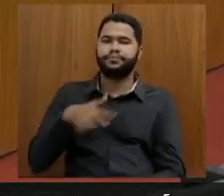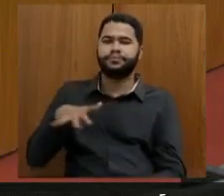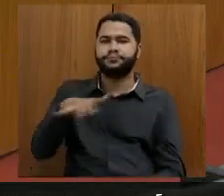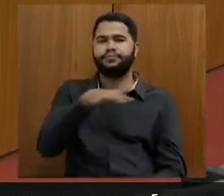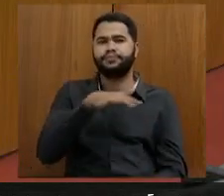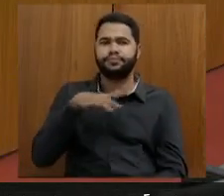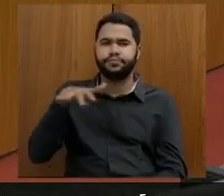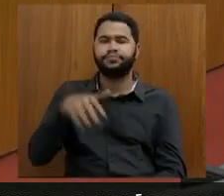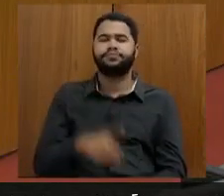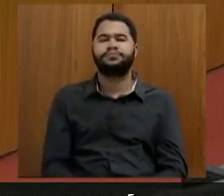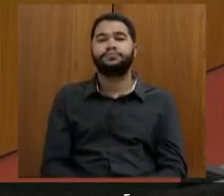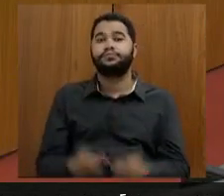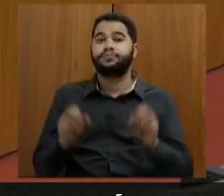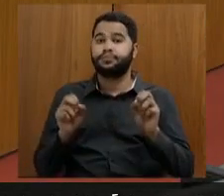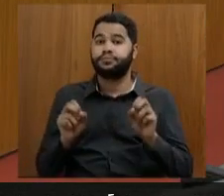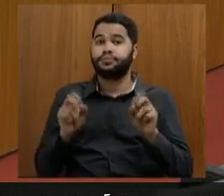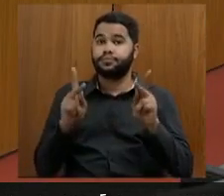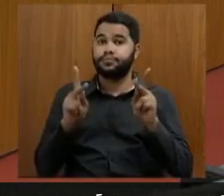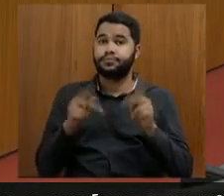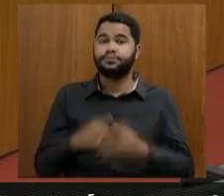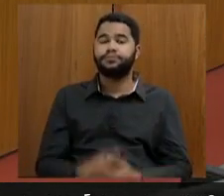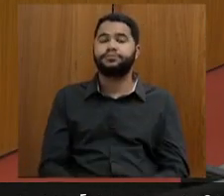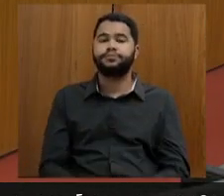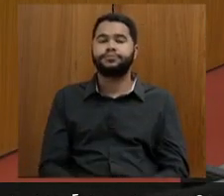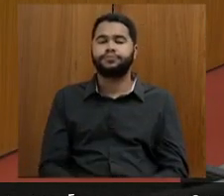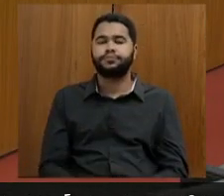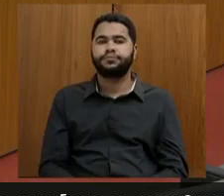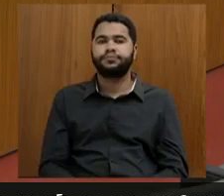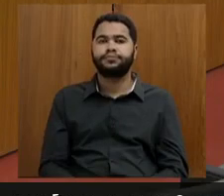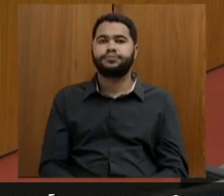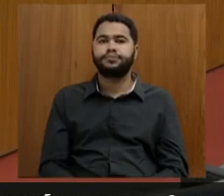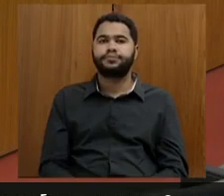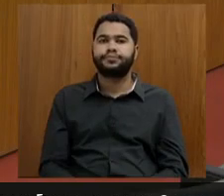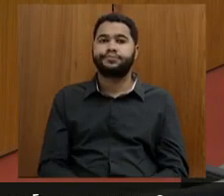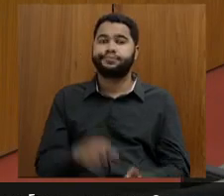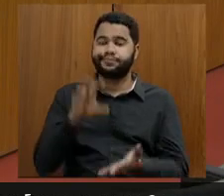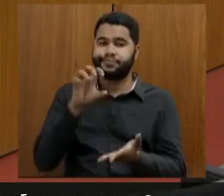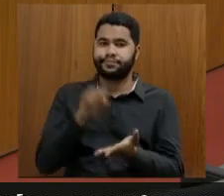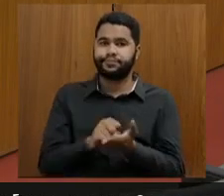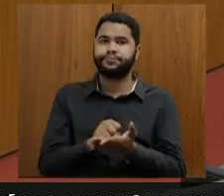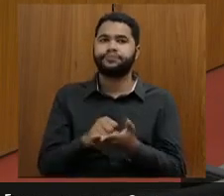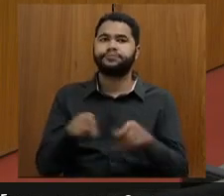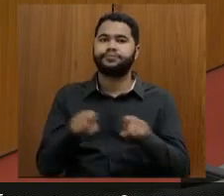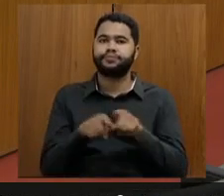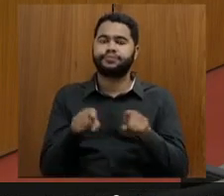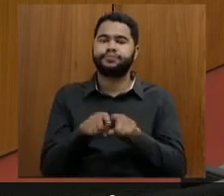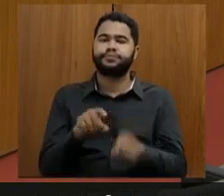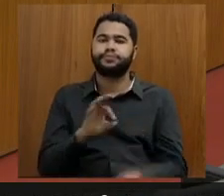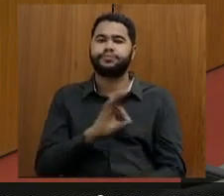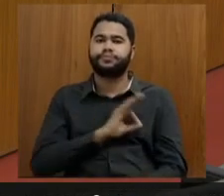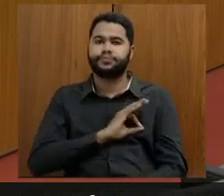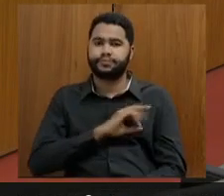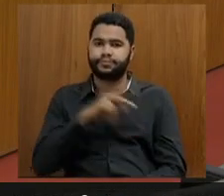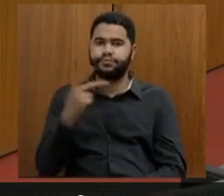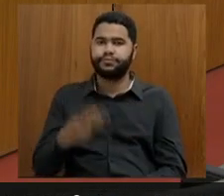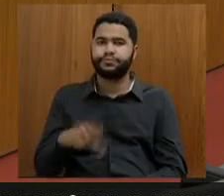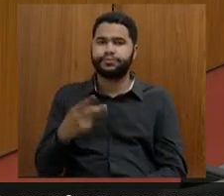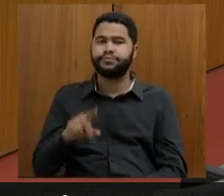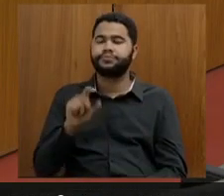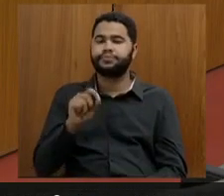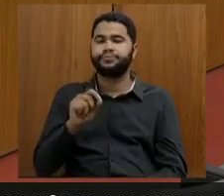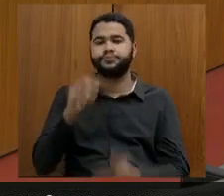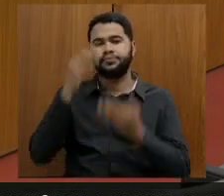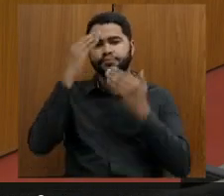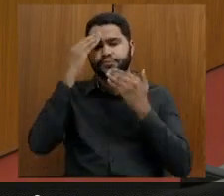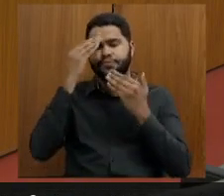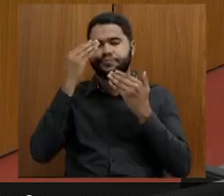nossa região o ok Comandante eu te falar queria registrar né e não da polícia militar é